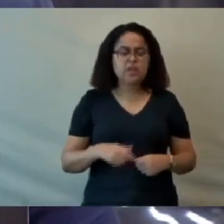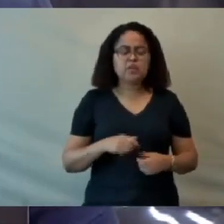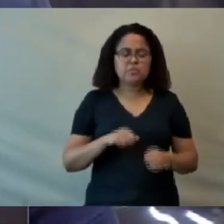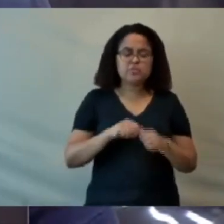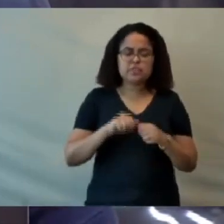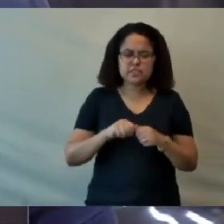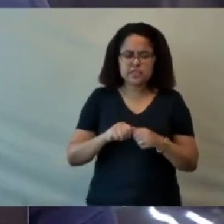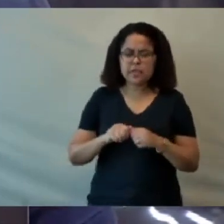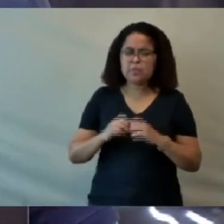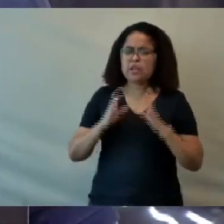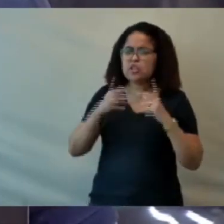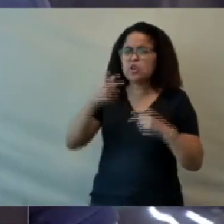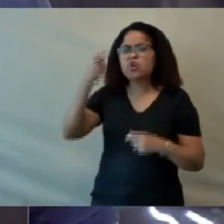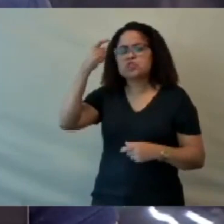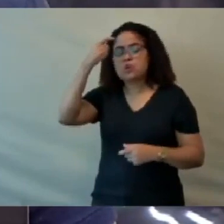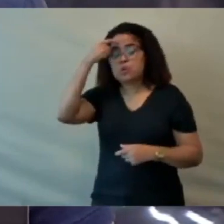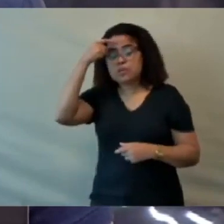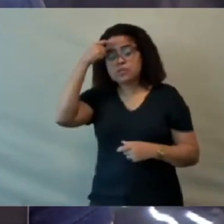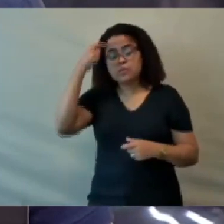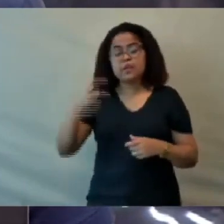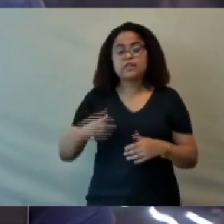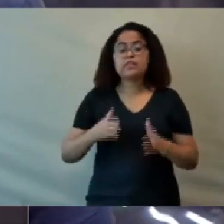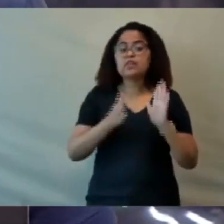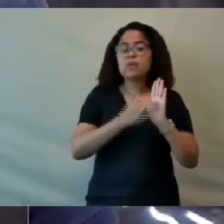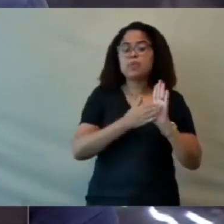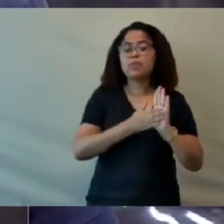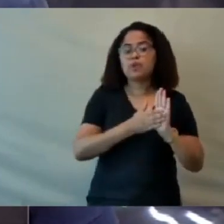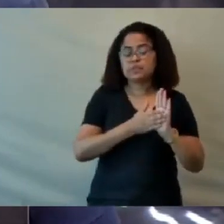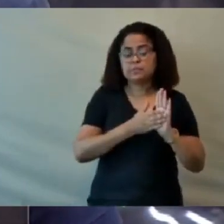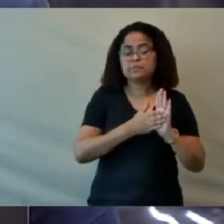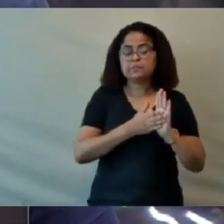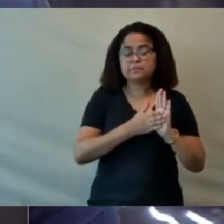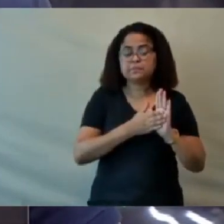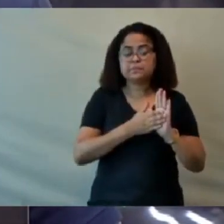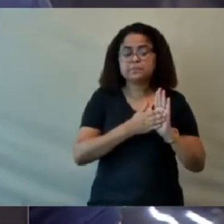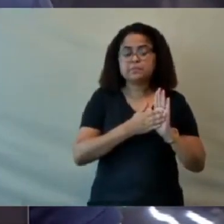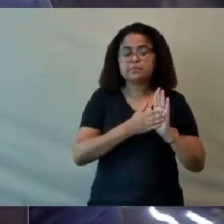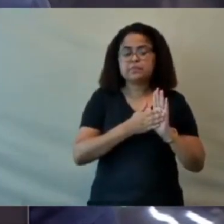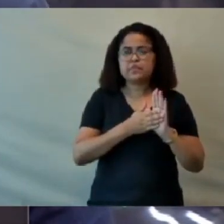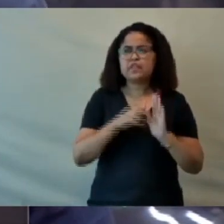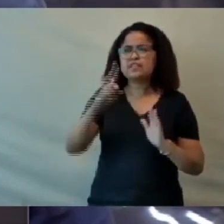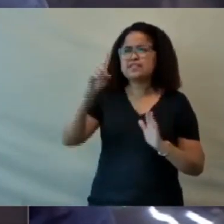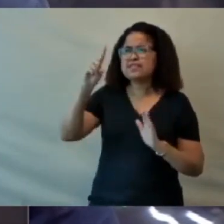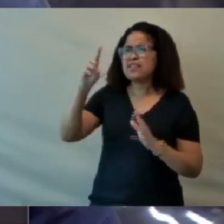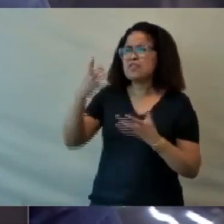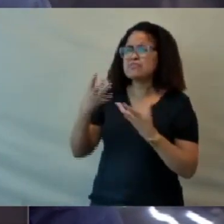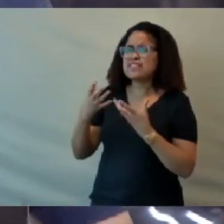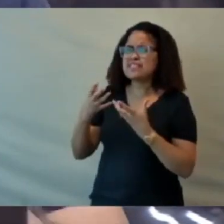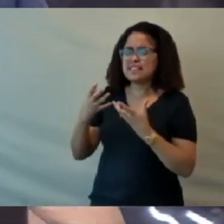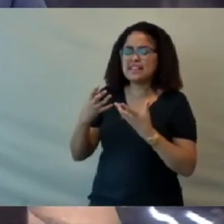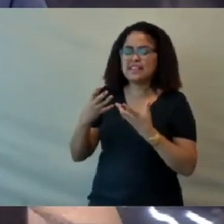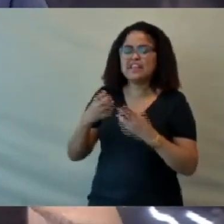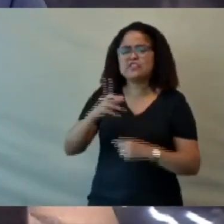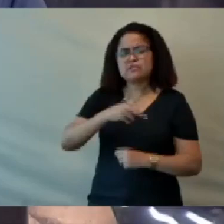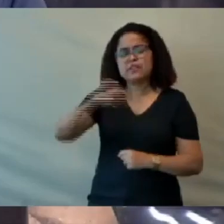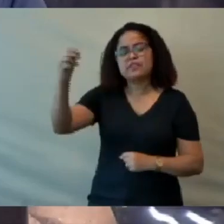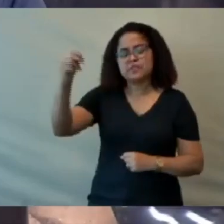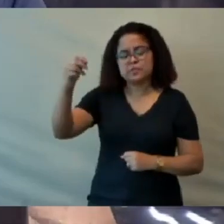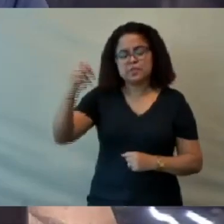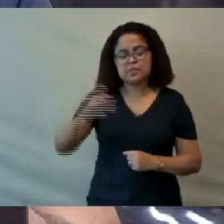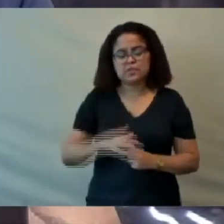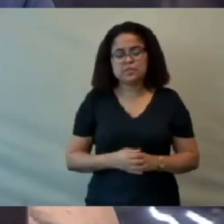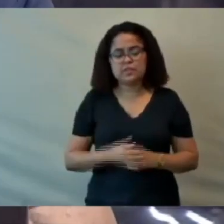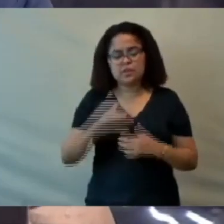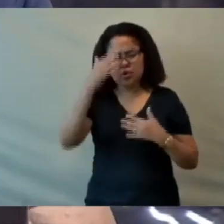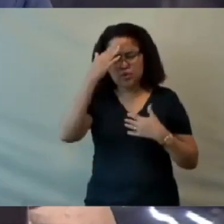dessa proposta e que se Deus quiser ela seja vitoriosa muito obrigado boa tarde a todos que Deus abençoe a vida de